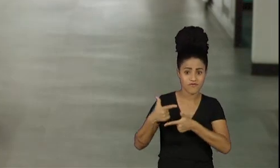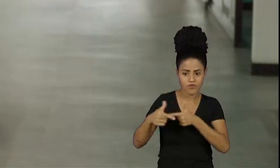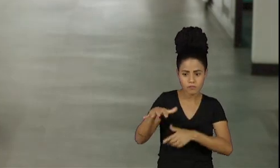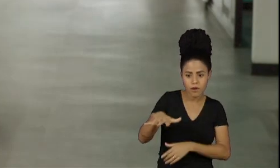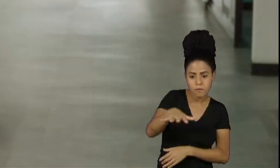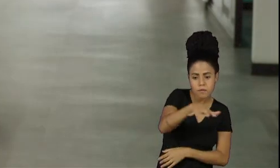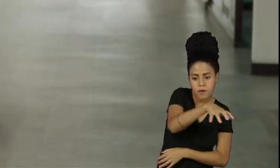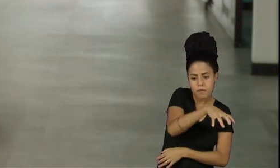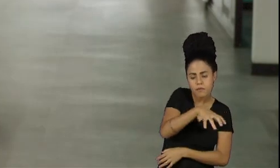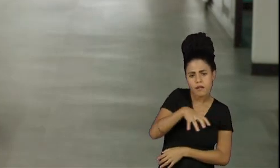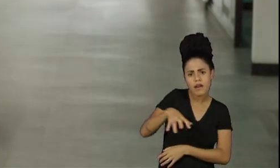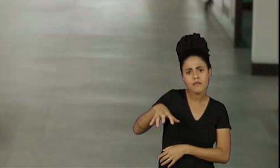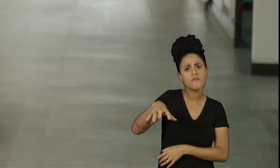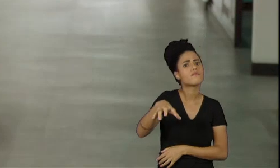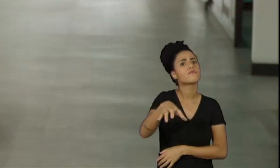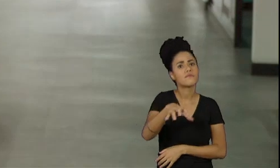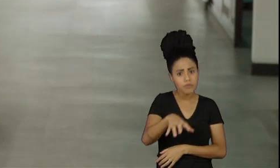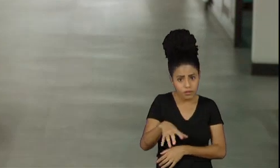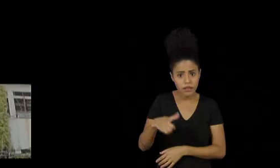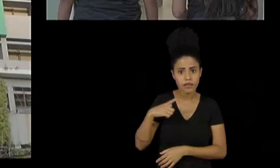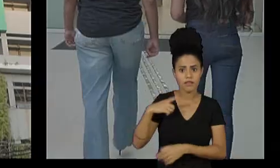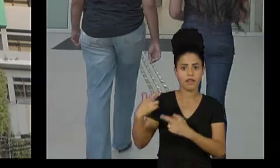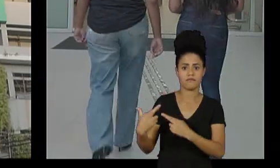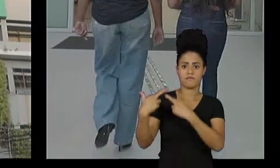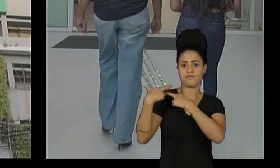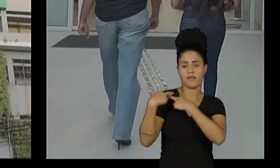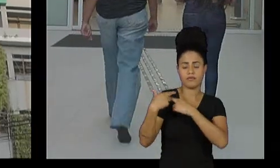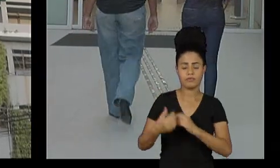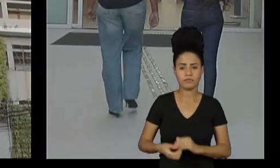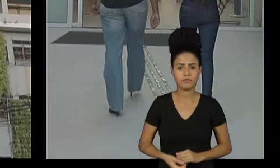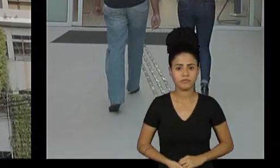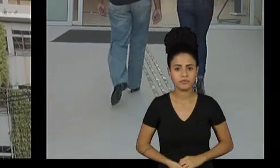de poder, né, dentro dos nossos cargos mais altos.